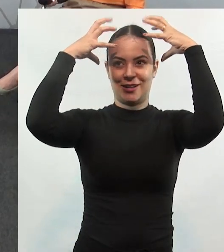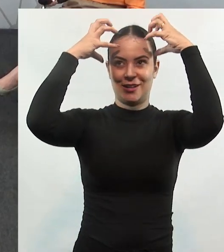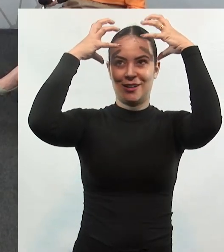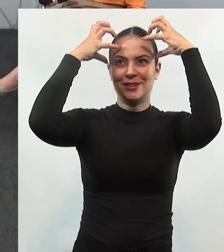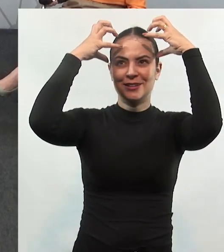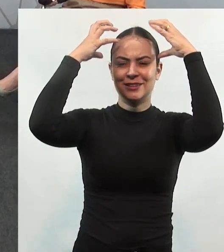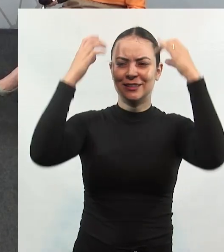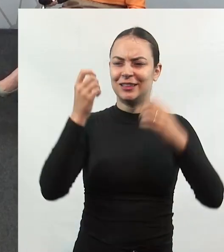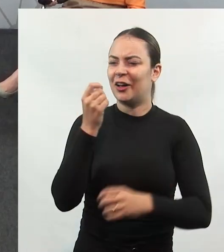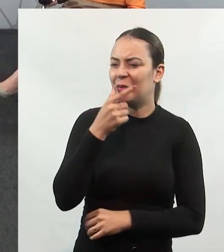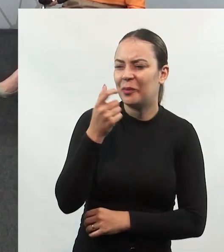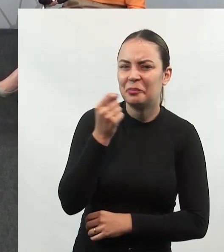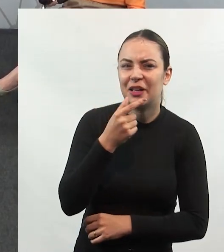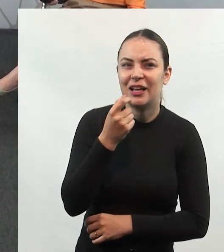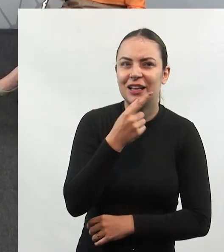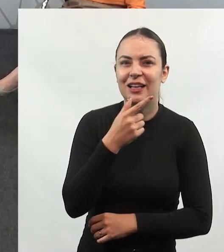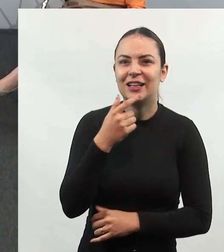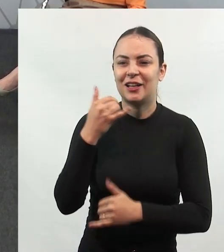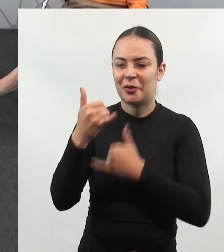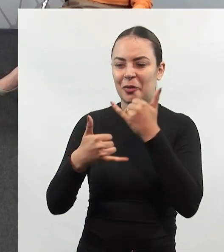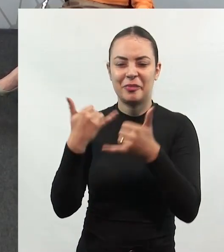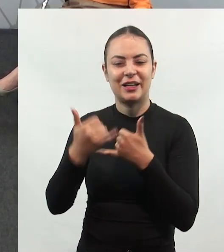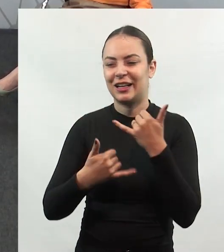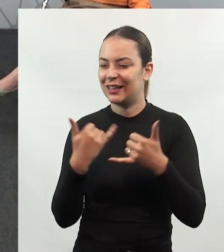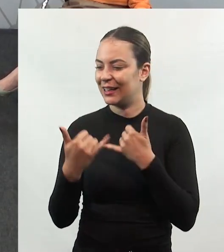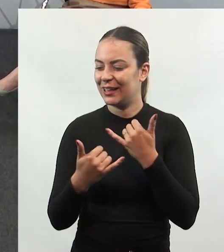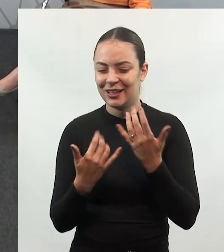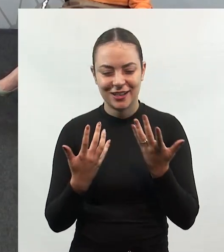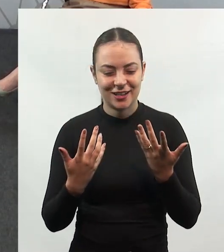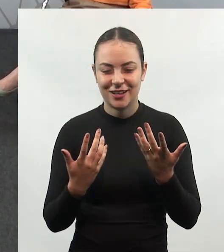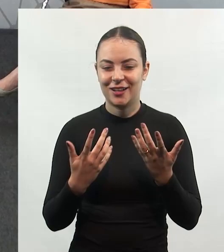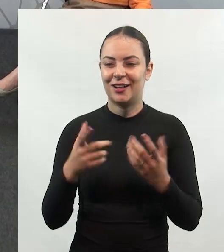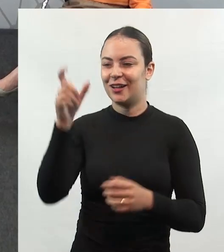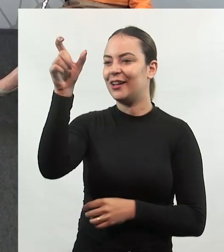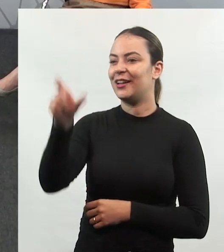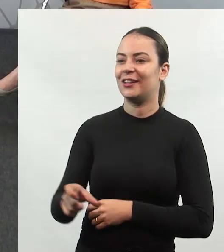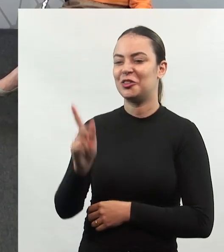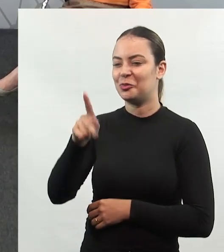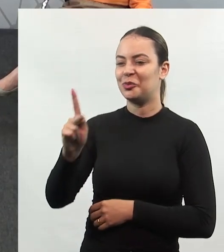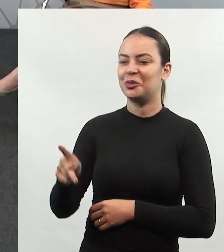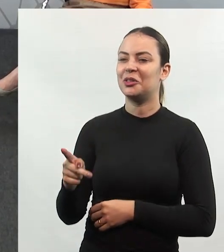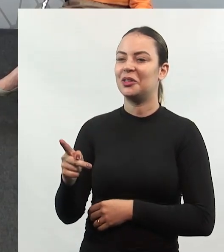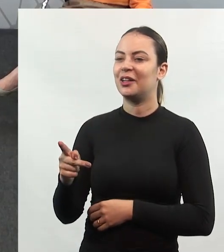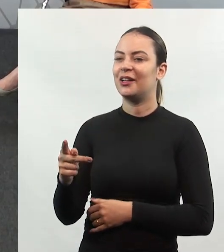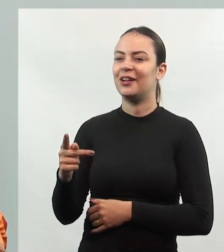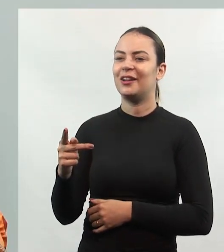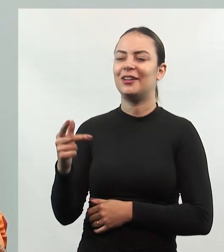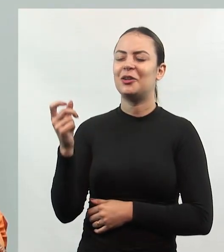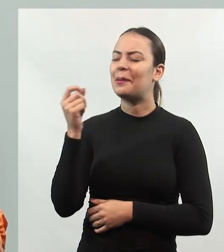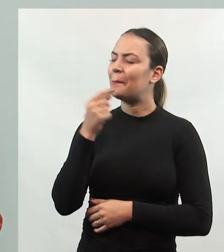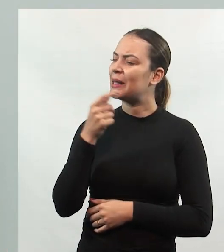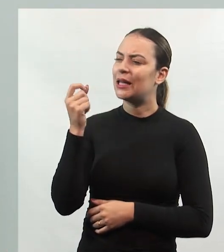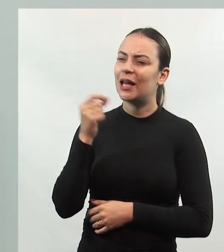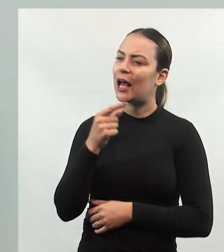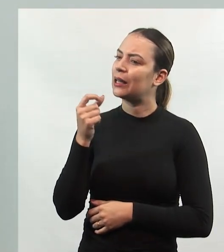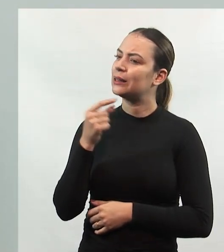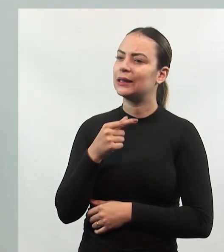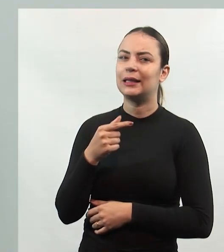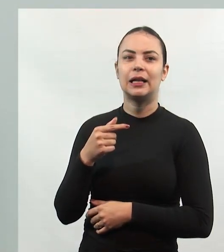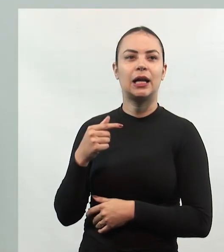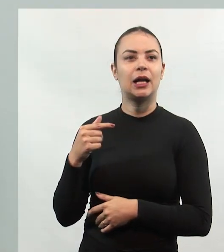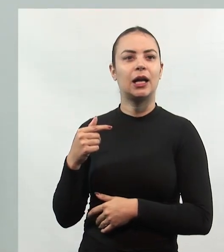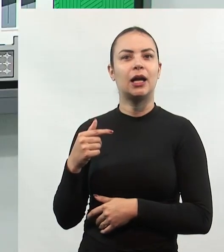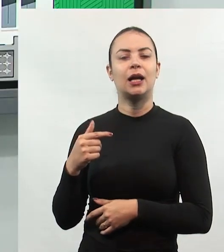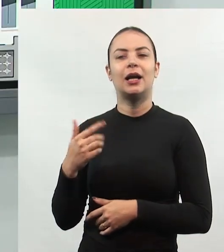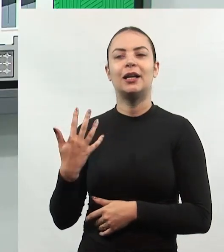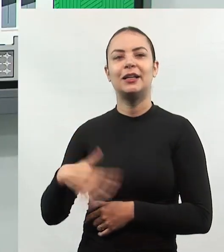nossa escola. Eu lembro muito dele, ninguém consegue dizer o nome dele. Eu não consigo me lembrar. Eu acho que ele era professor de educação física dos meninos do